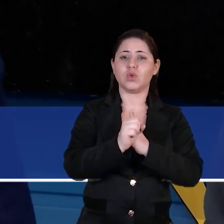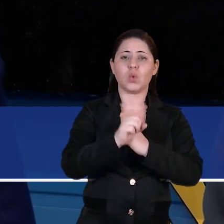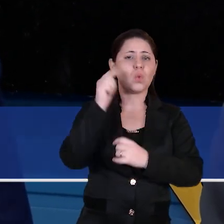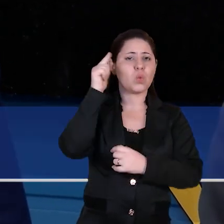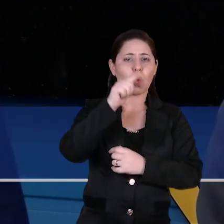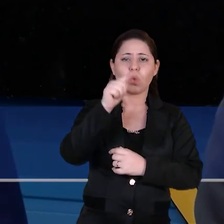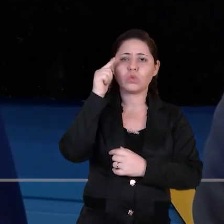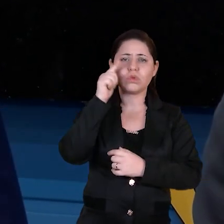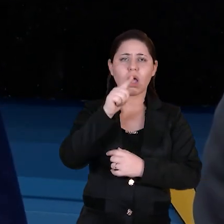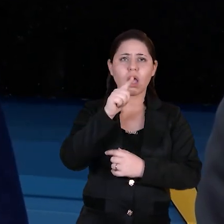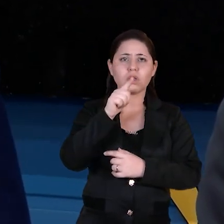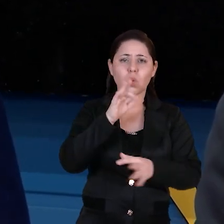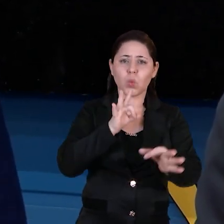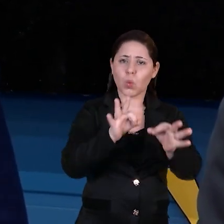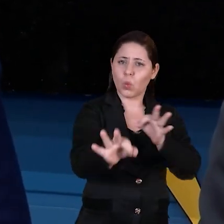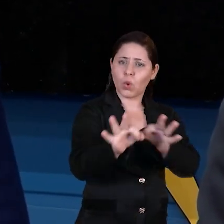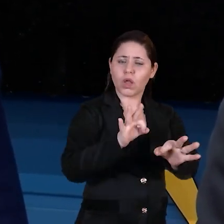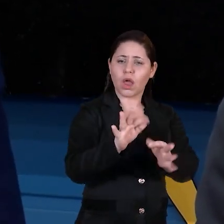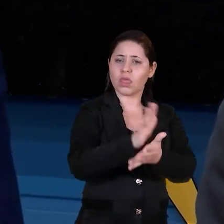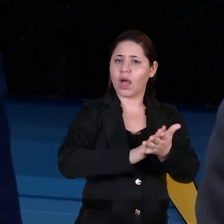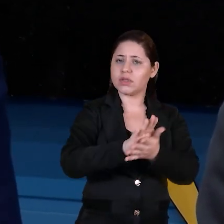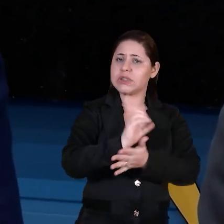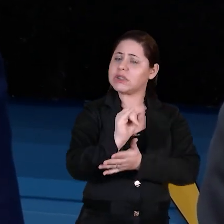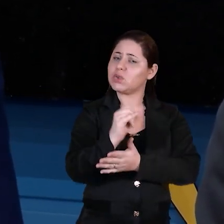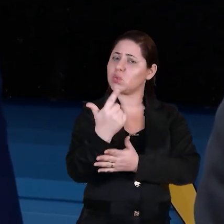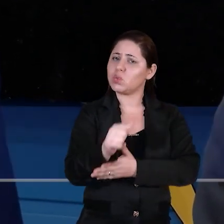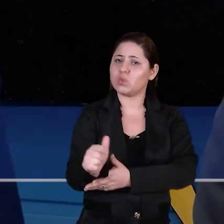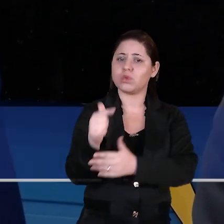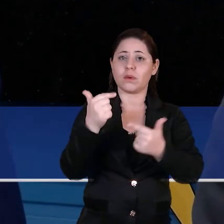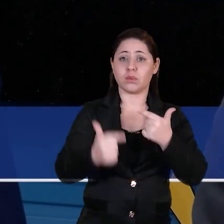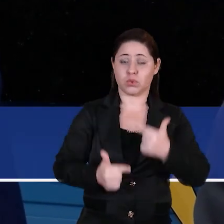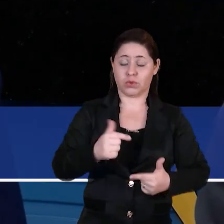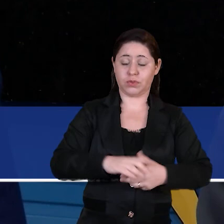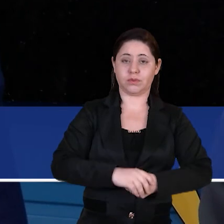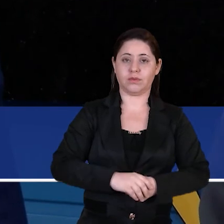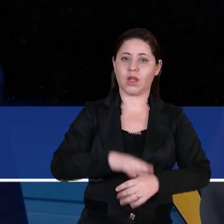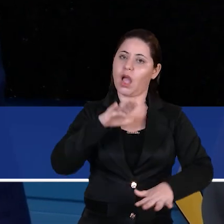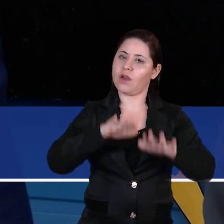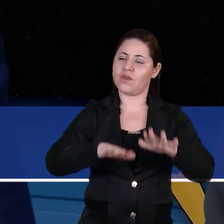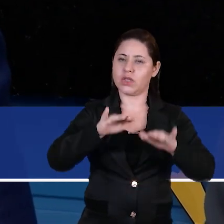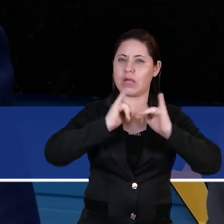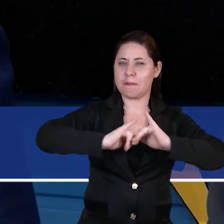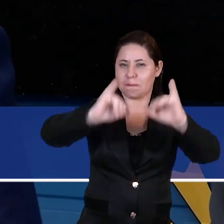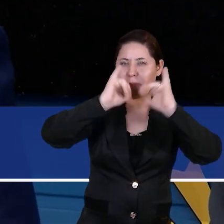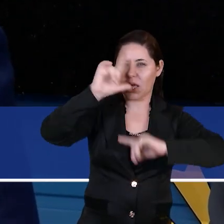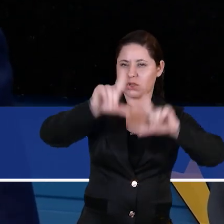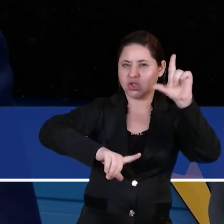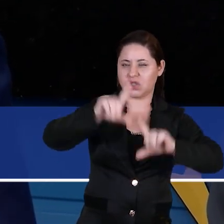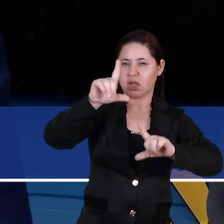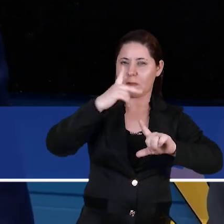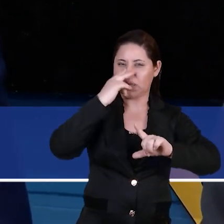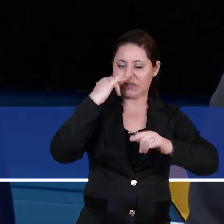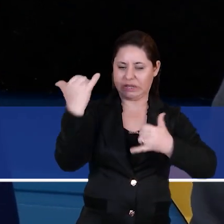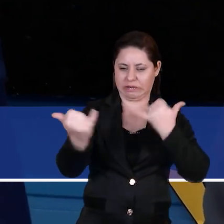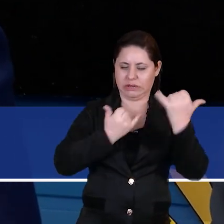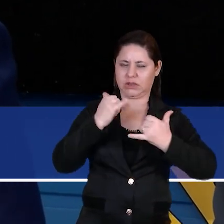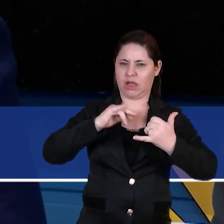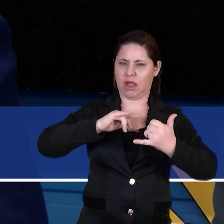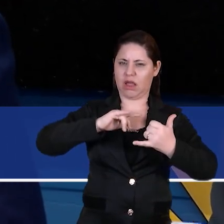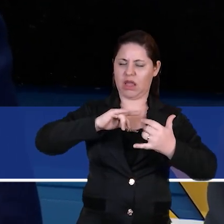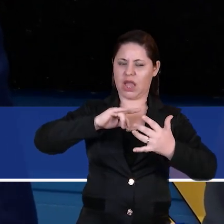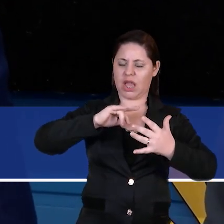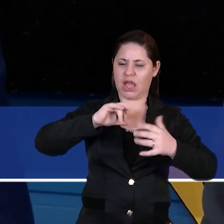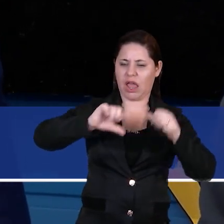não vai conseguir receber uma organização se não for através da política. E muitas das vezes pela mídia as notícias chegam muito